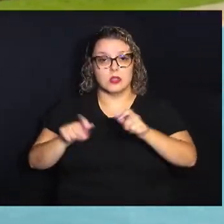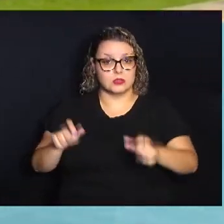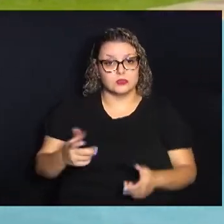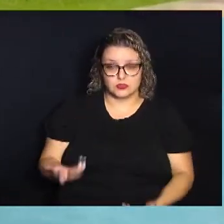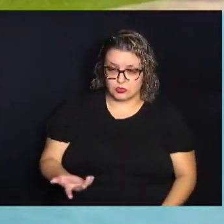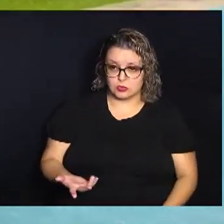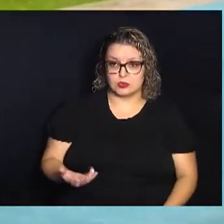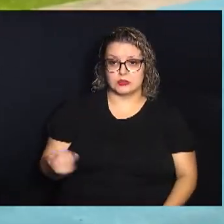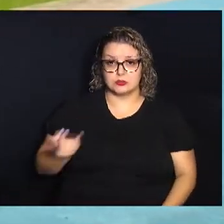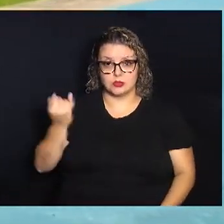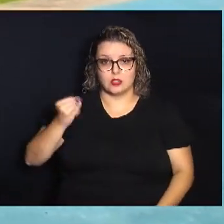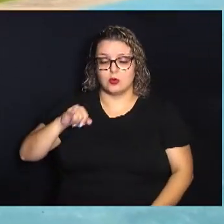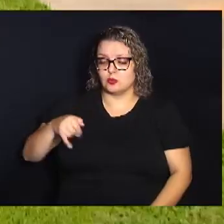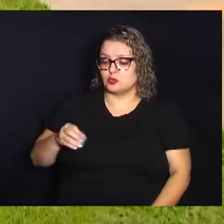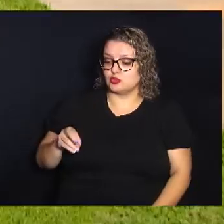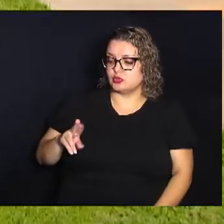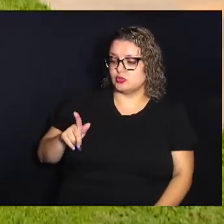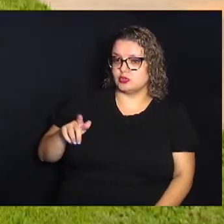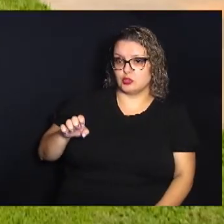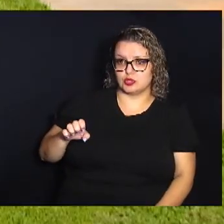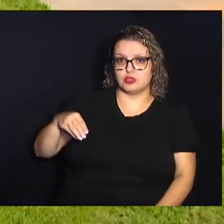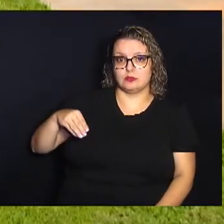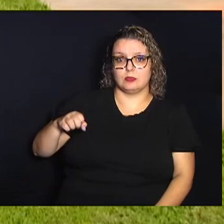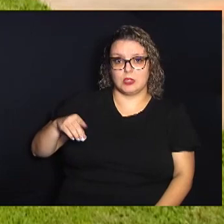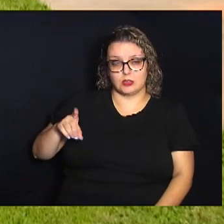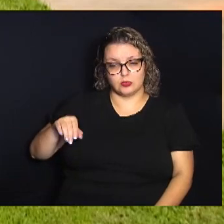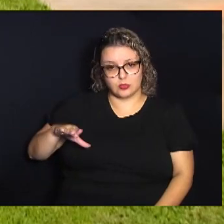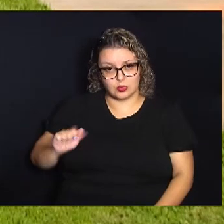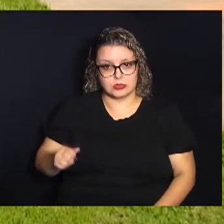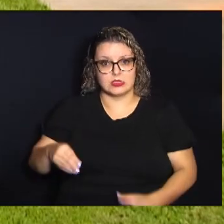de Jorge Mendonça, que jogou na seleção brasileira,